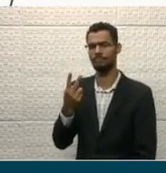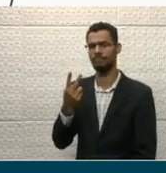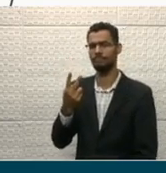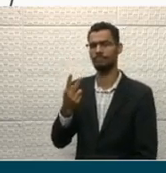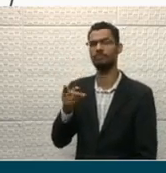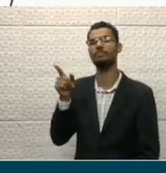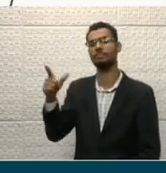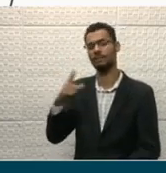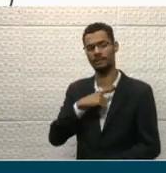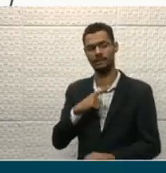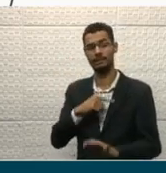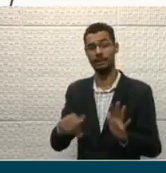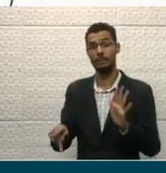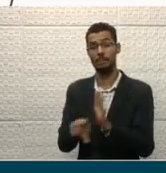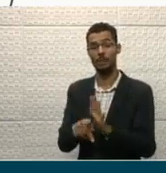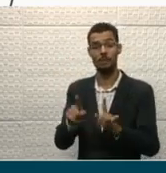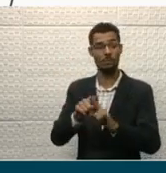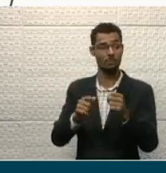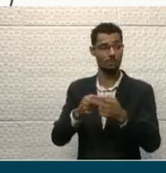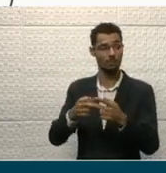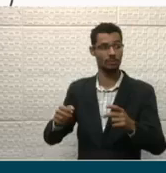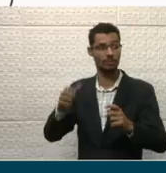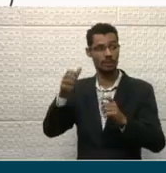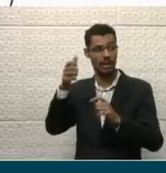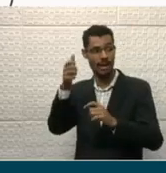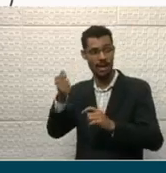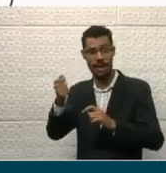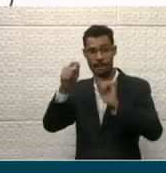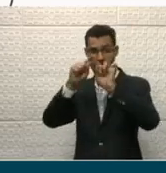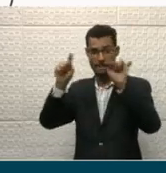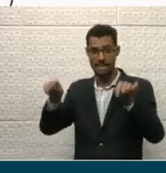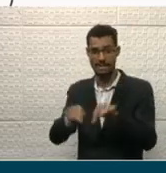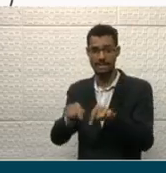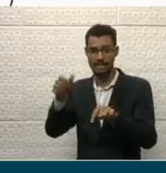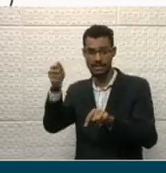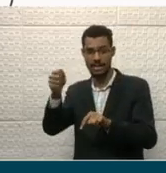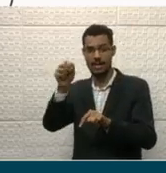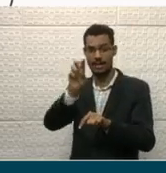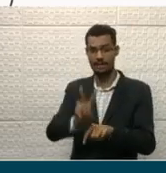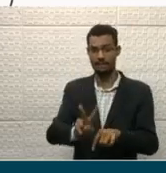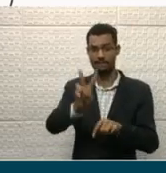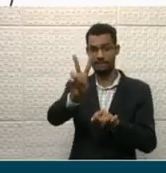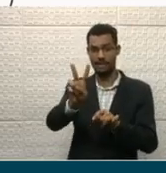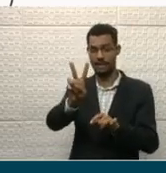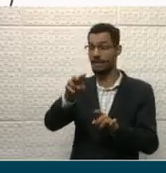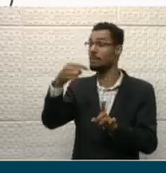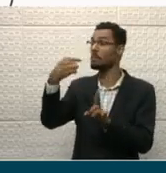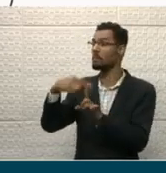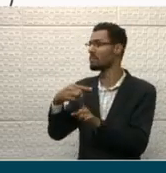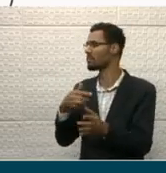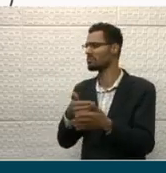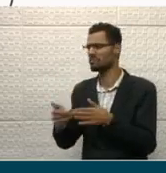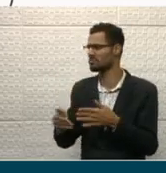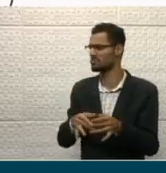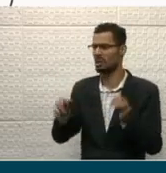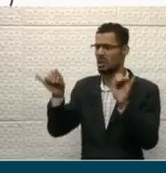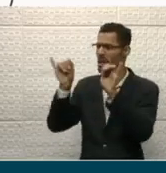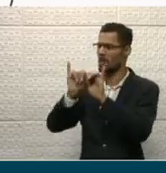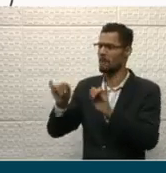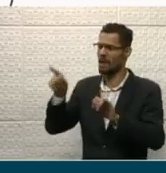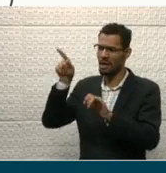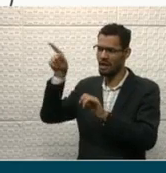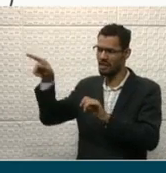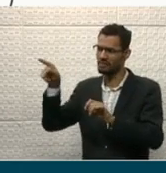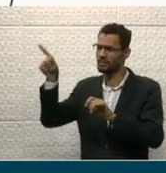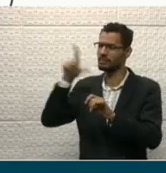vai ser expressa pelo produto da matriz A pelo vetor V, em que tanto essa imagem quanto